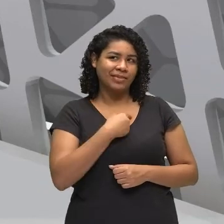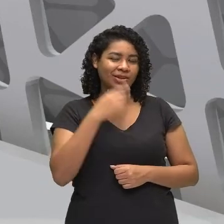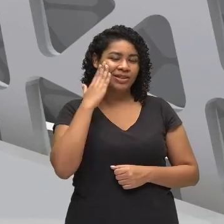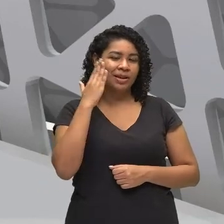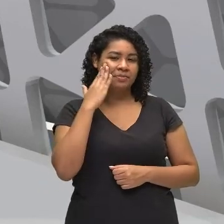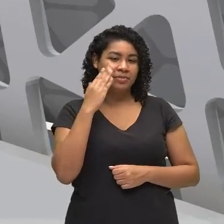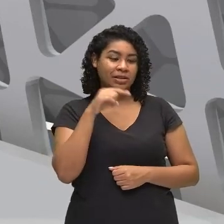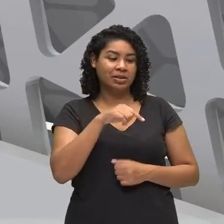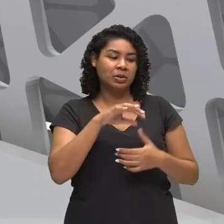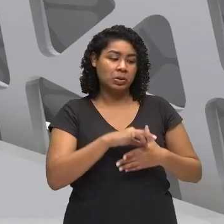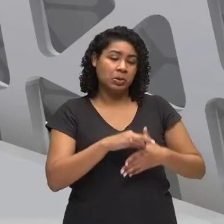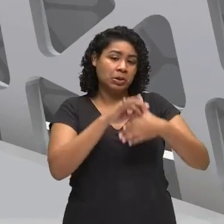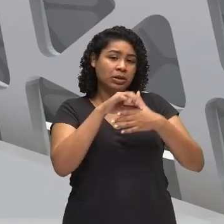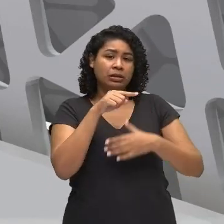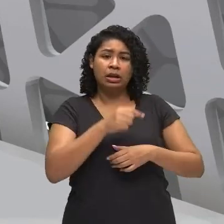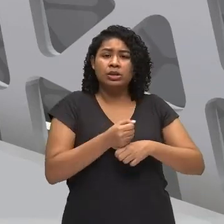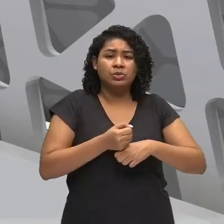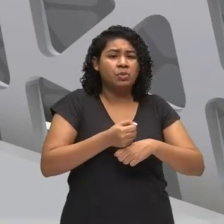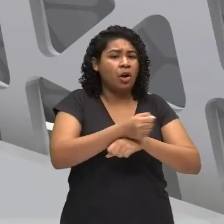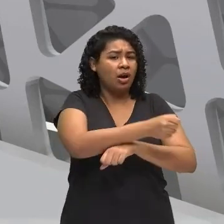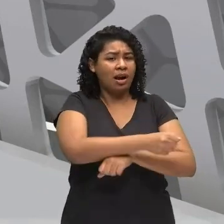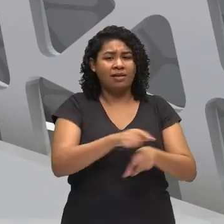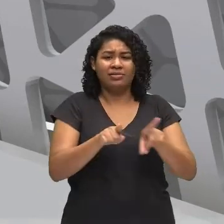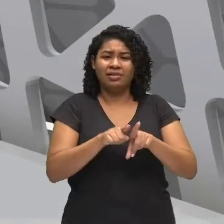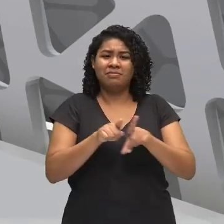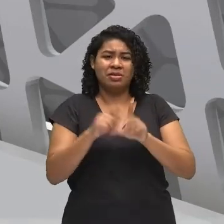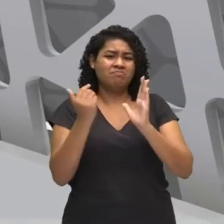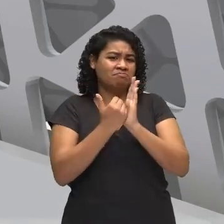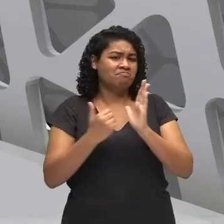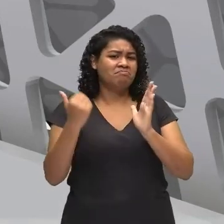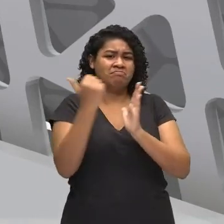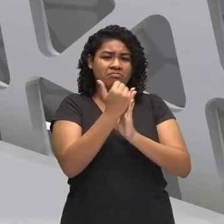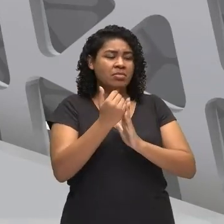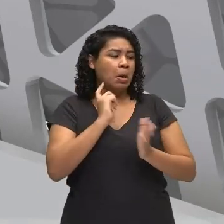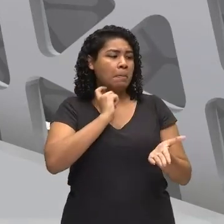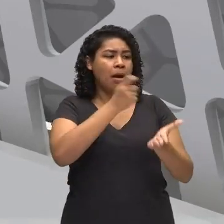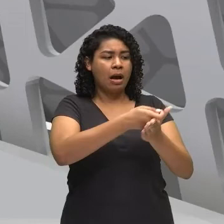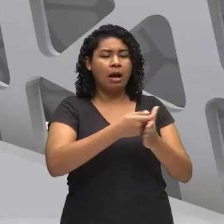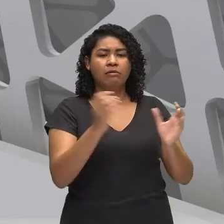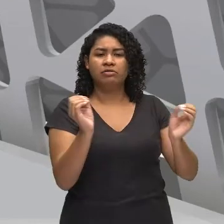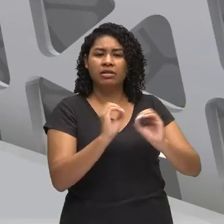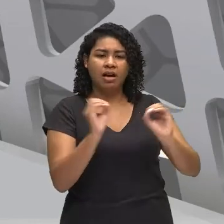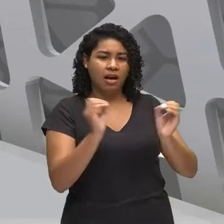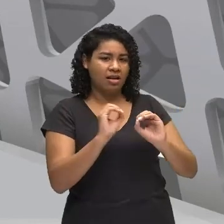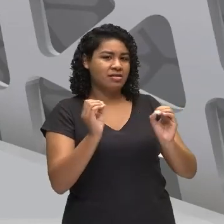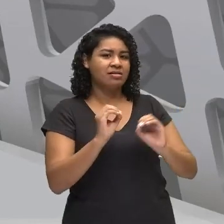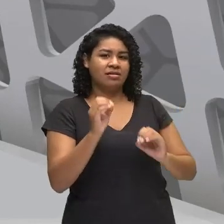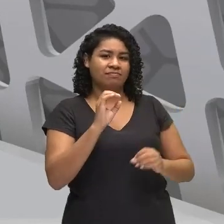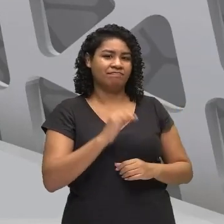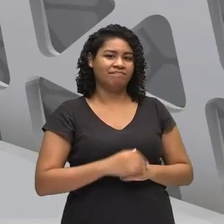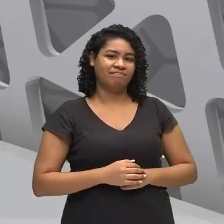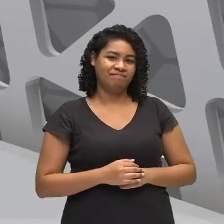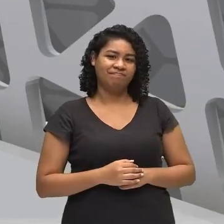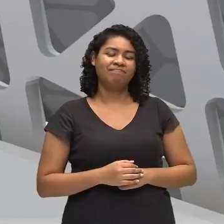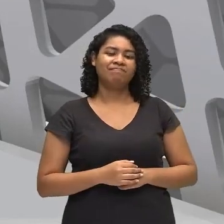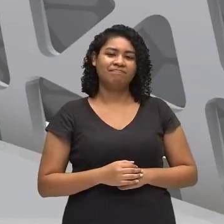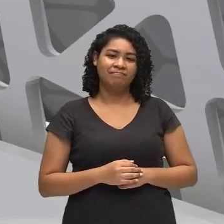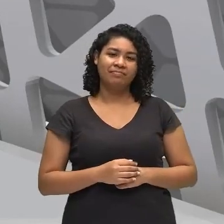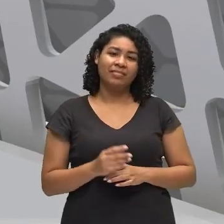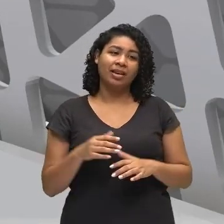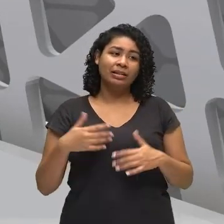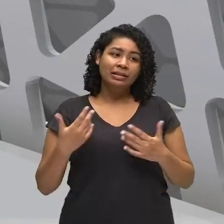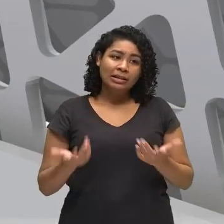de aldeia também exploravam essa mão de obra e também muitas vezes deixavam de pagar os salários a quem eles deviam. Então,